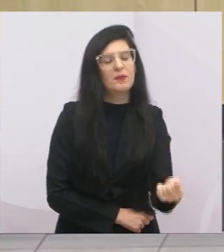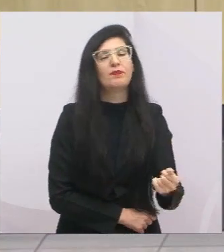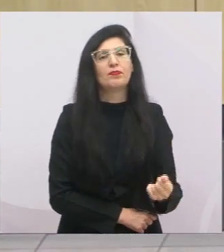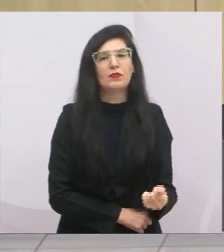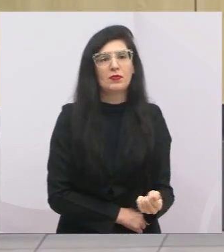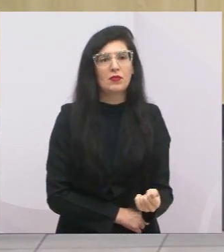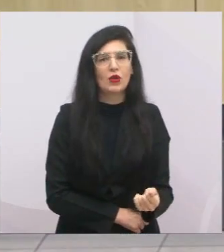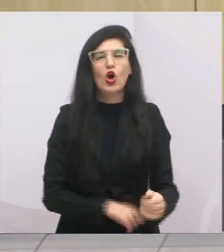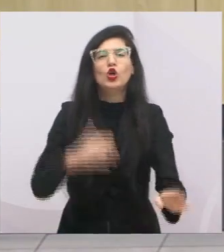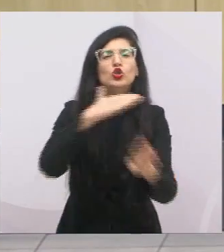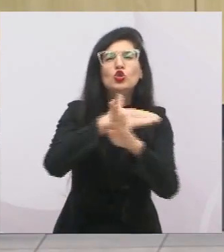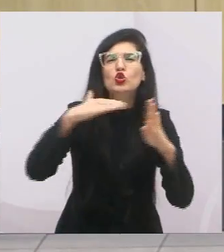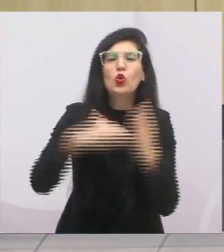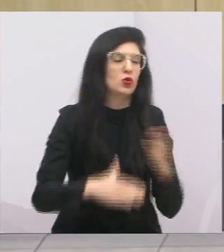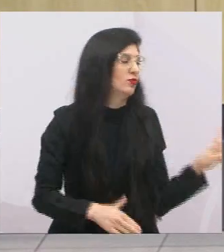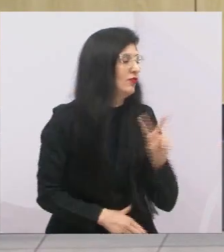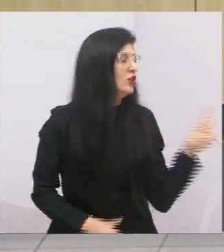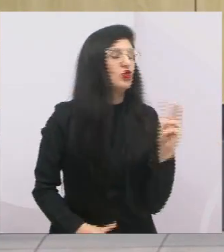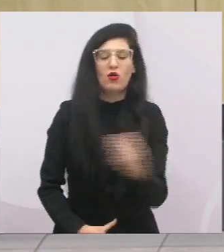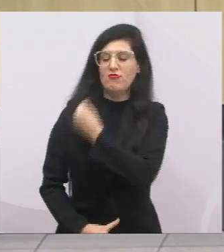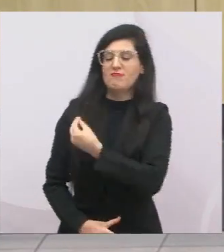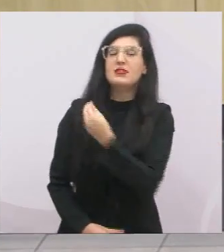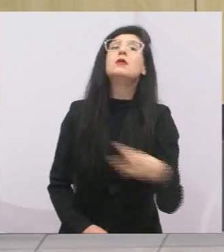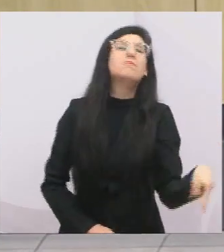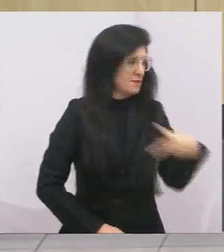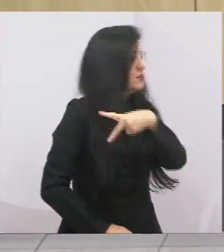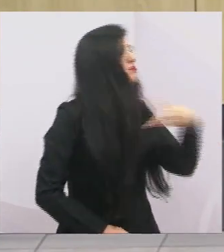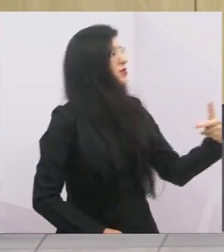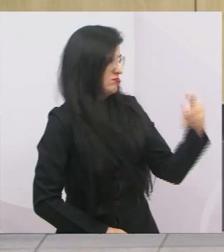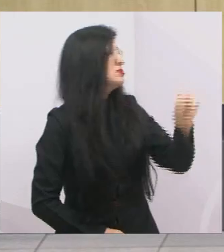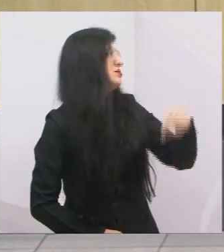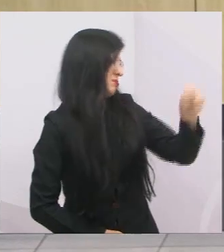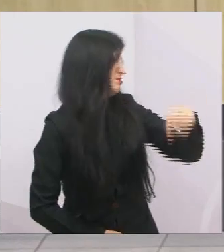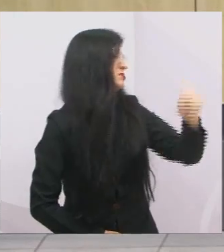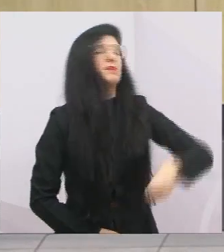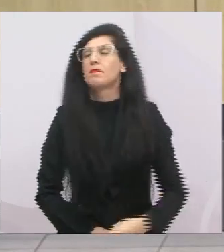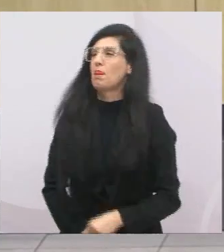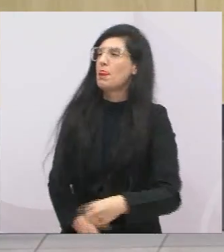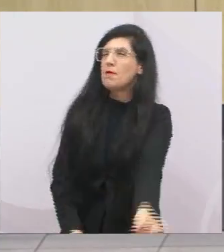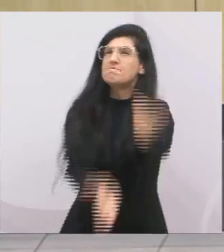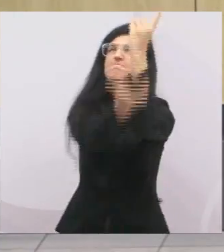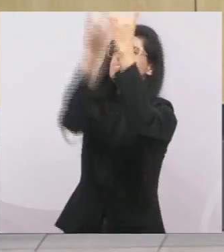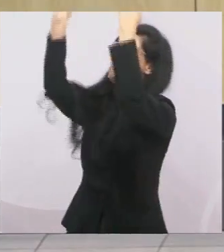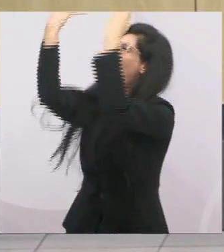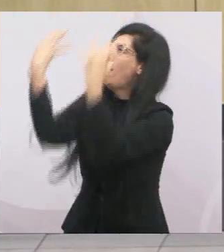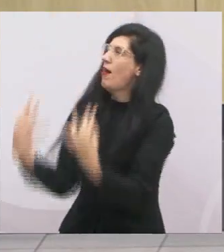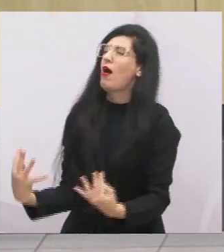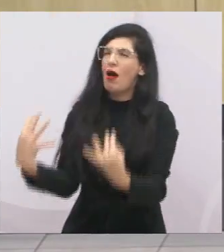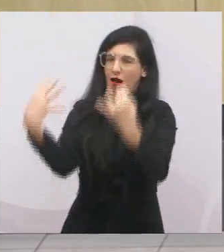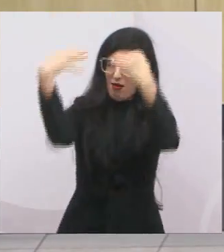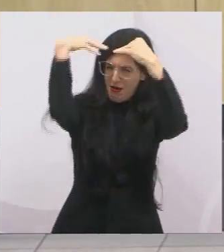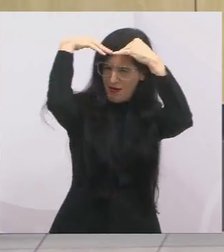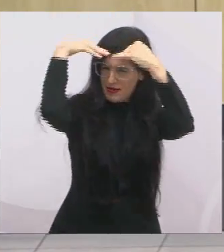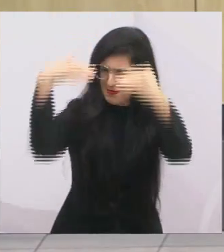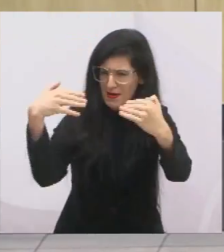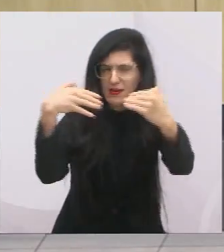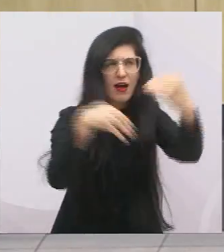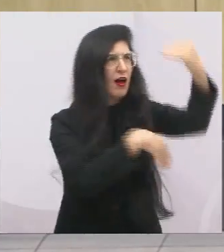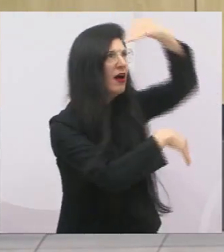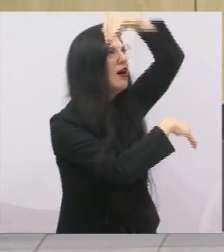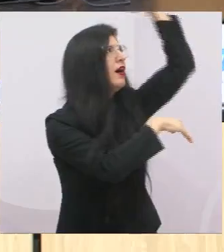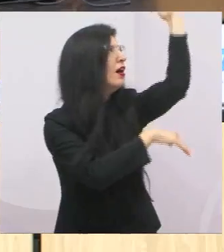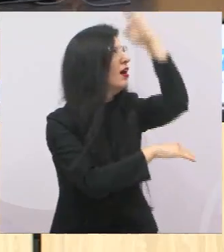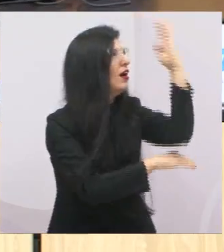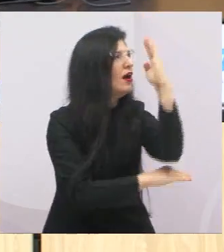Amizade. Estão todos presentes, senhor presidente. Sob a proteção de Deus e com o coração inteiramente voltado para a pátria e